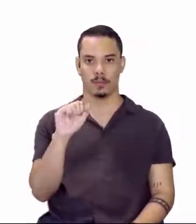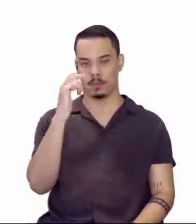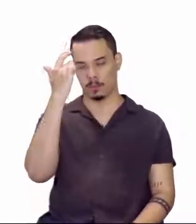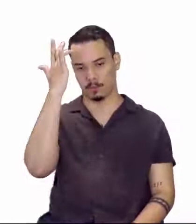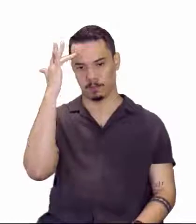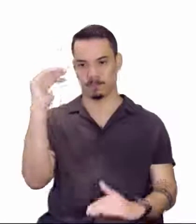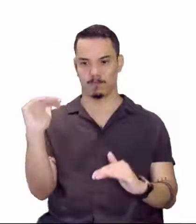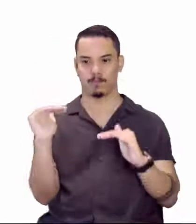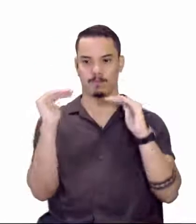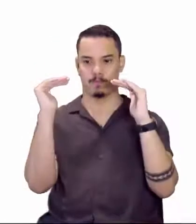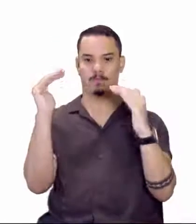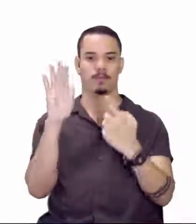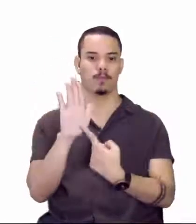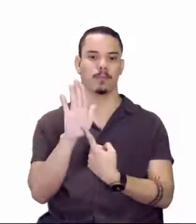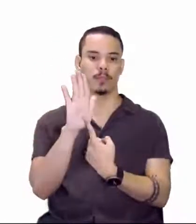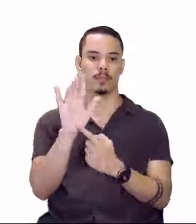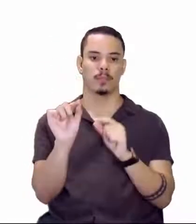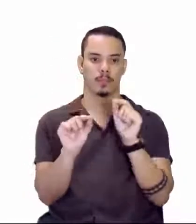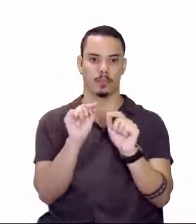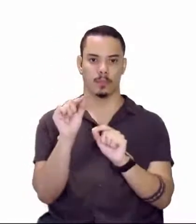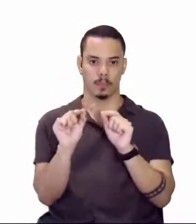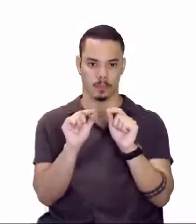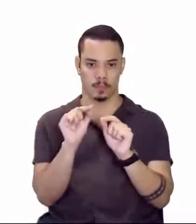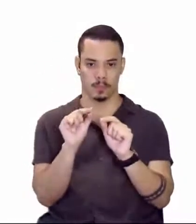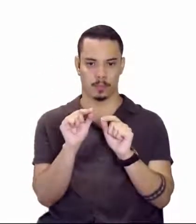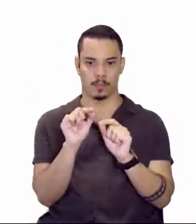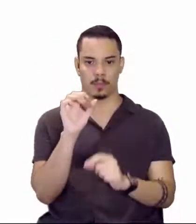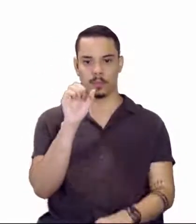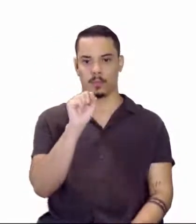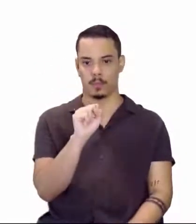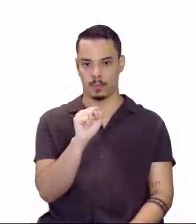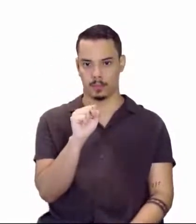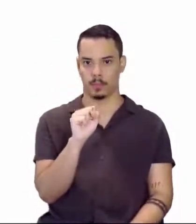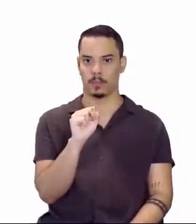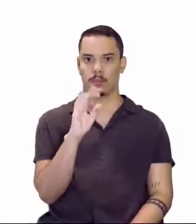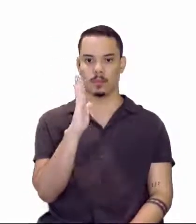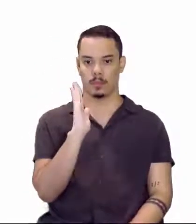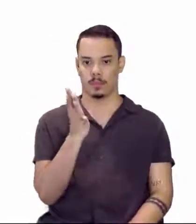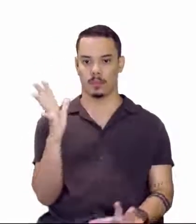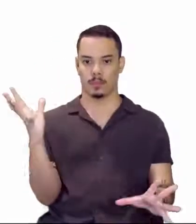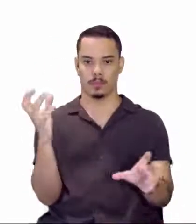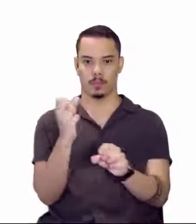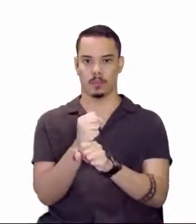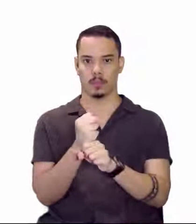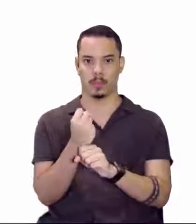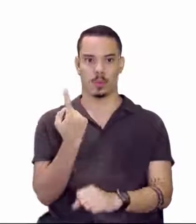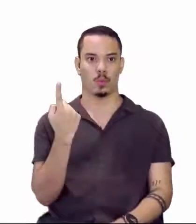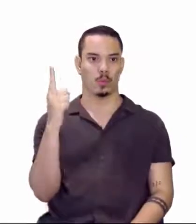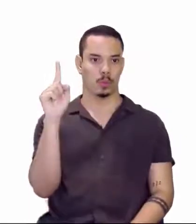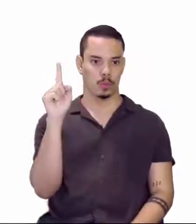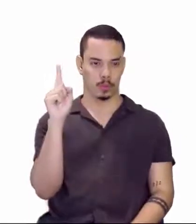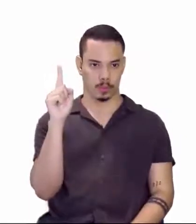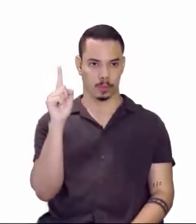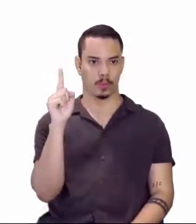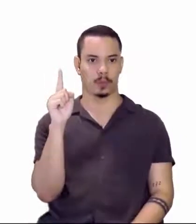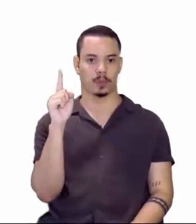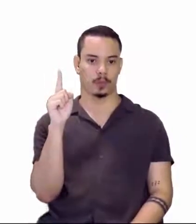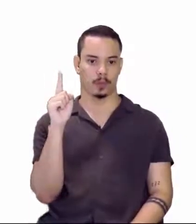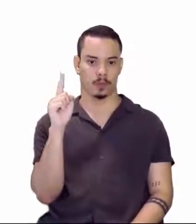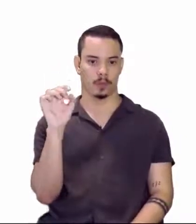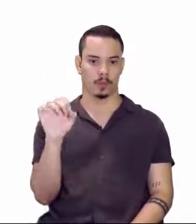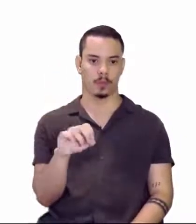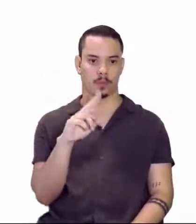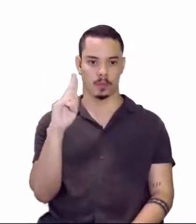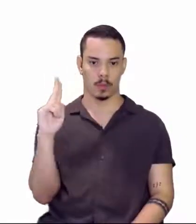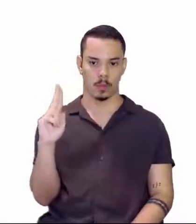que eles apresentam 8 elétrons na última camada. Ou, no caso do